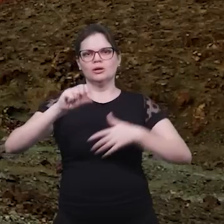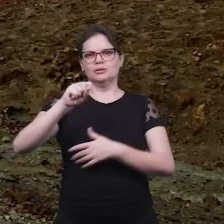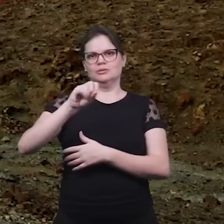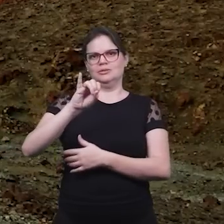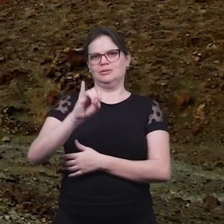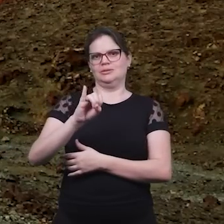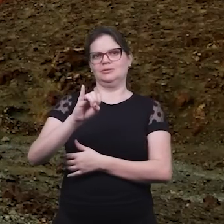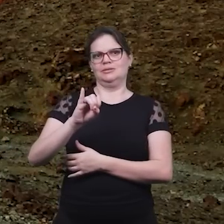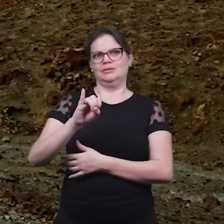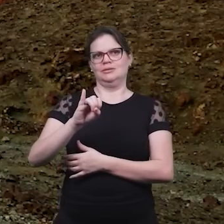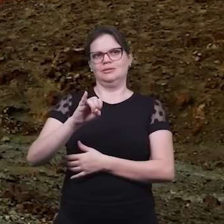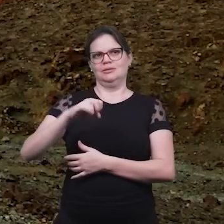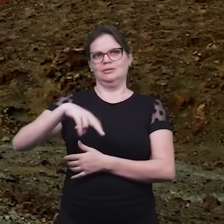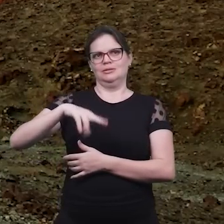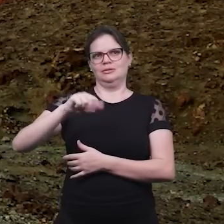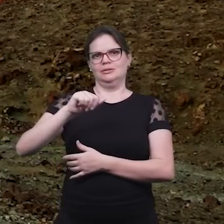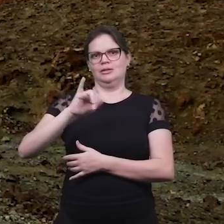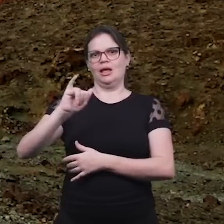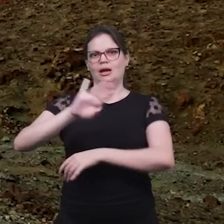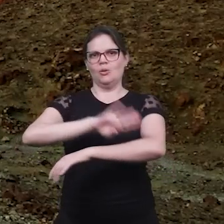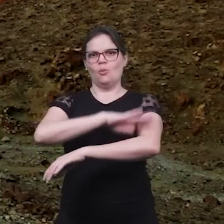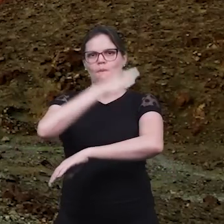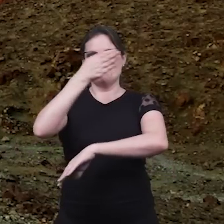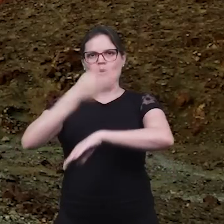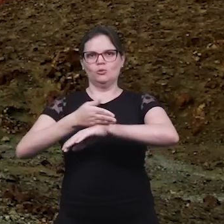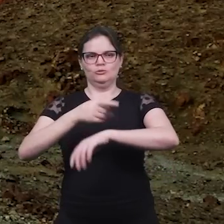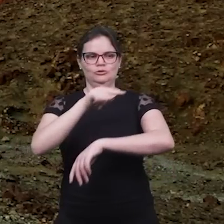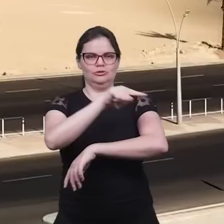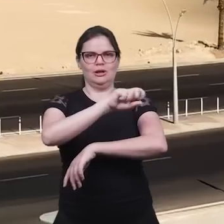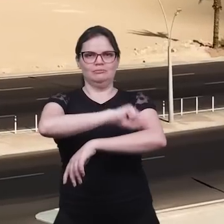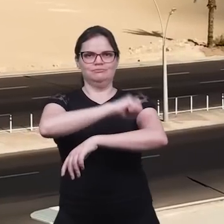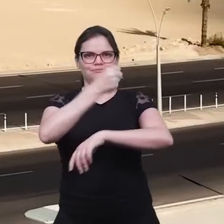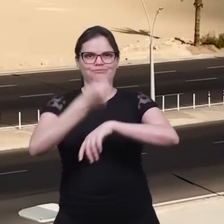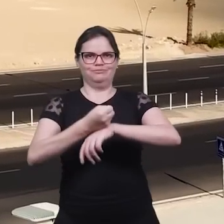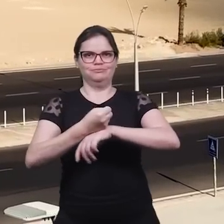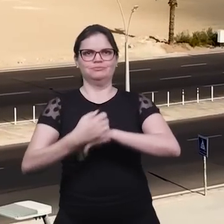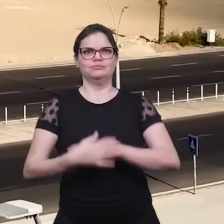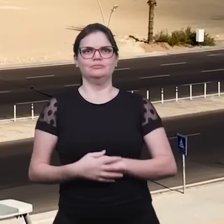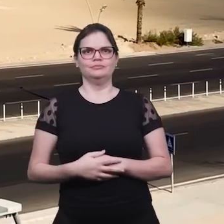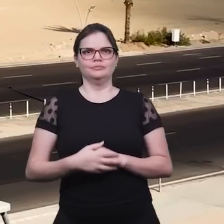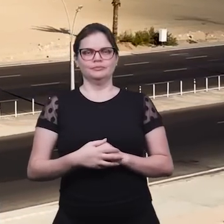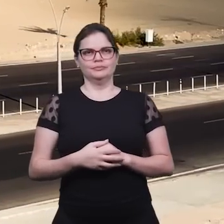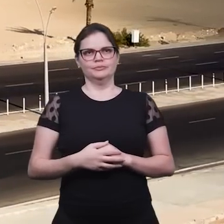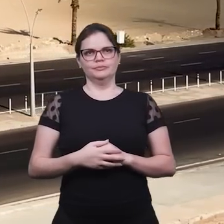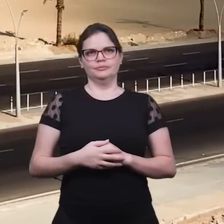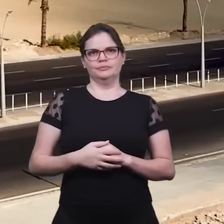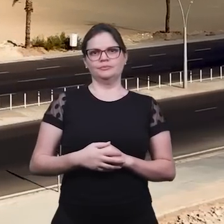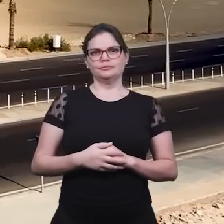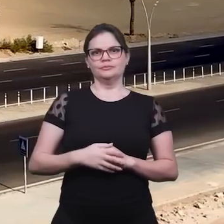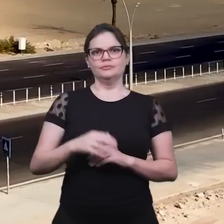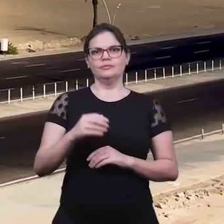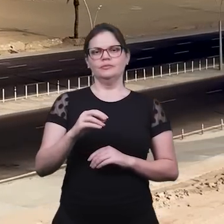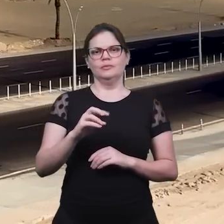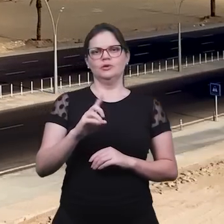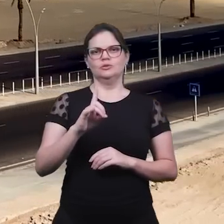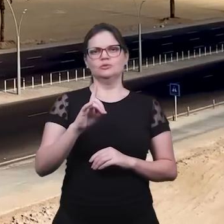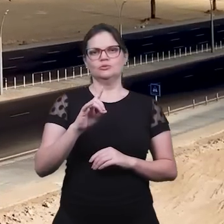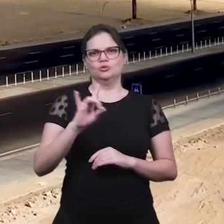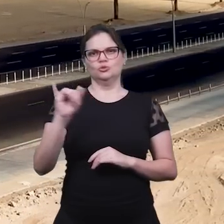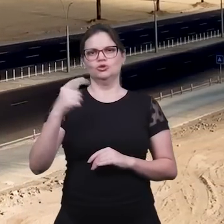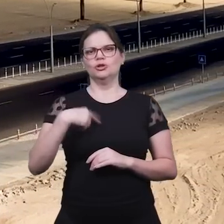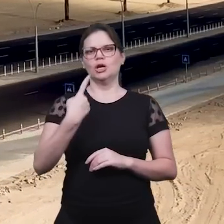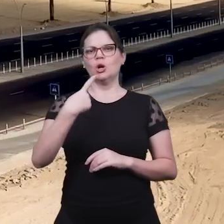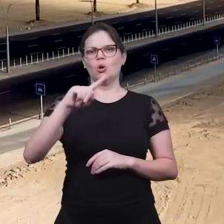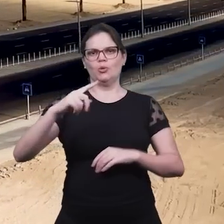subir o monte, mas não, com esses conflitos que estavam na região, lá. Eles proibiram